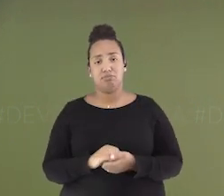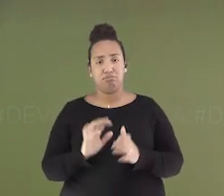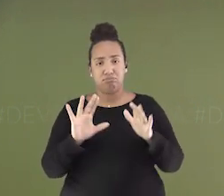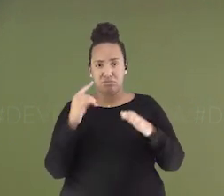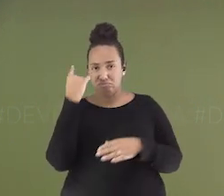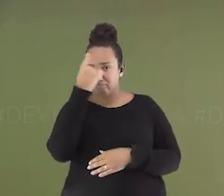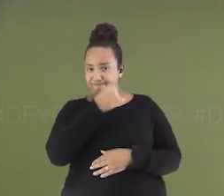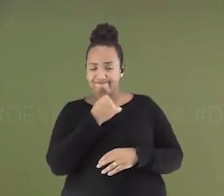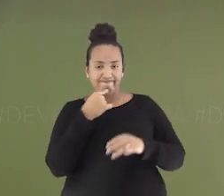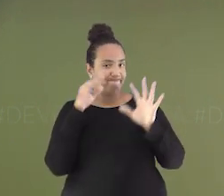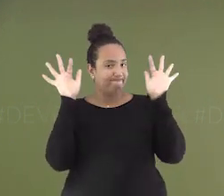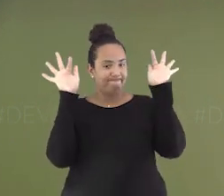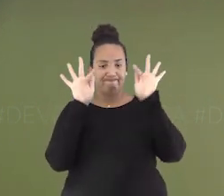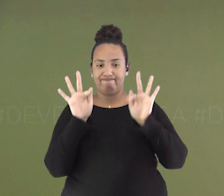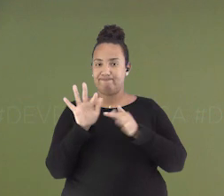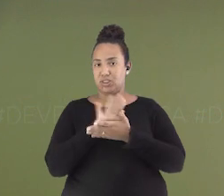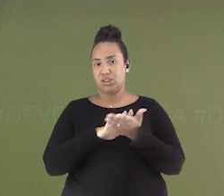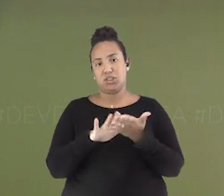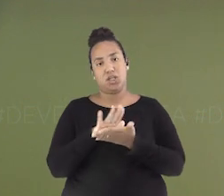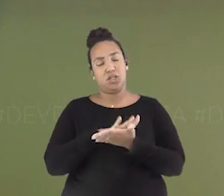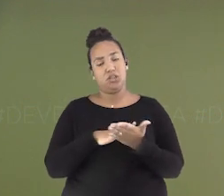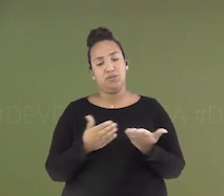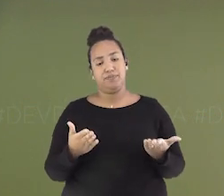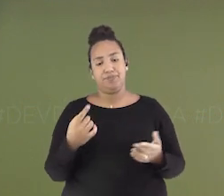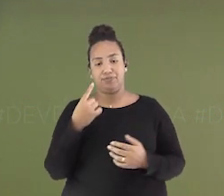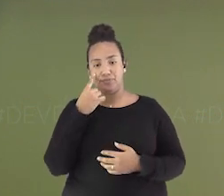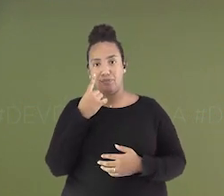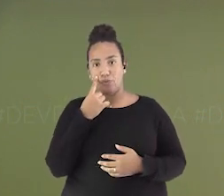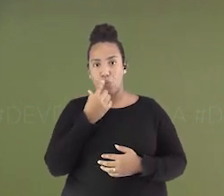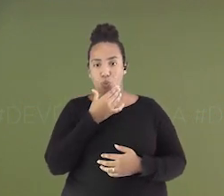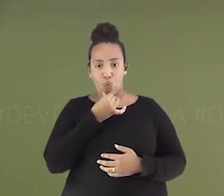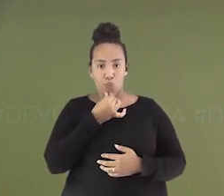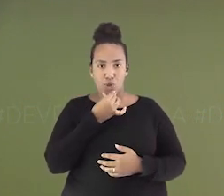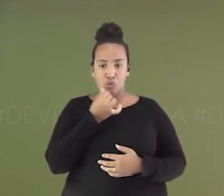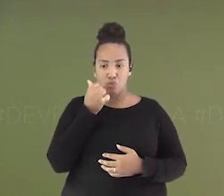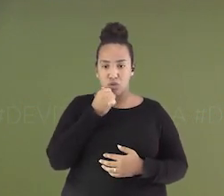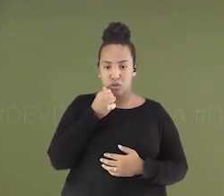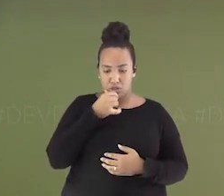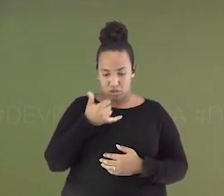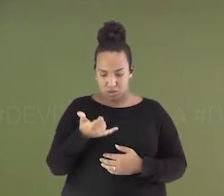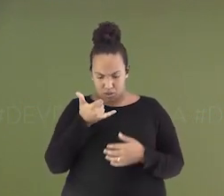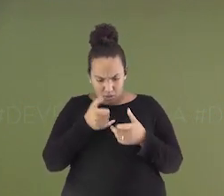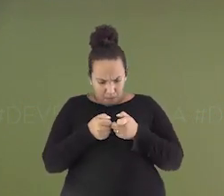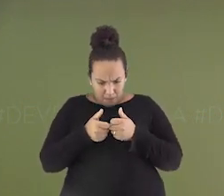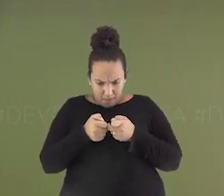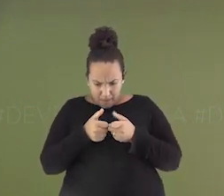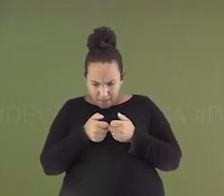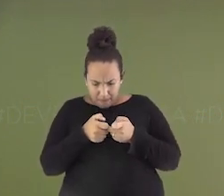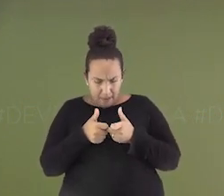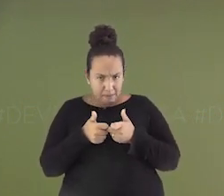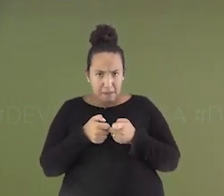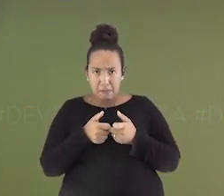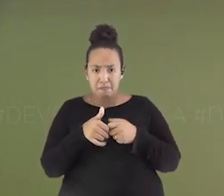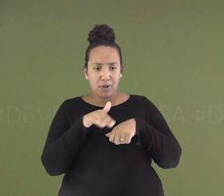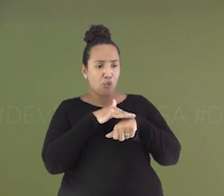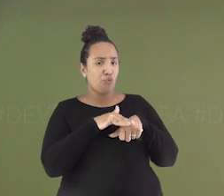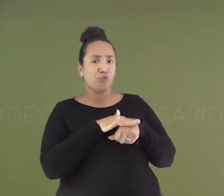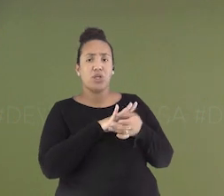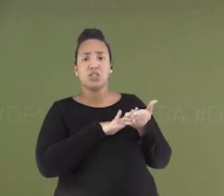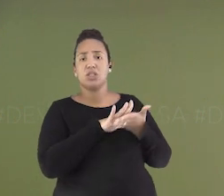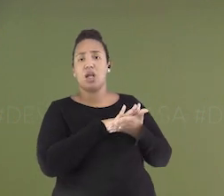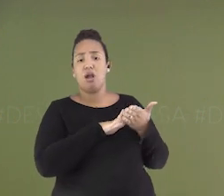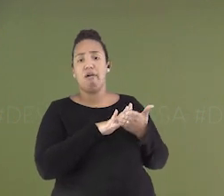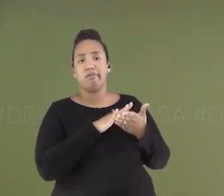feliz. Mas ela não parece estar nada feliz. Cada neto e neta está grudado na tela de um celular e não está